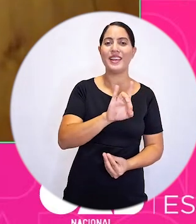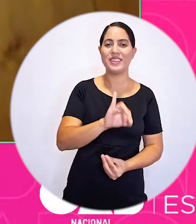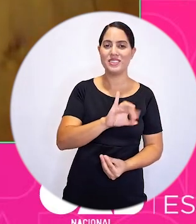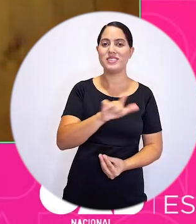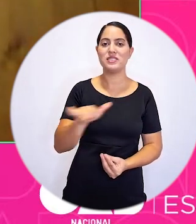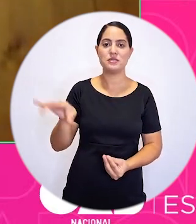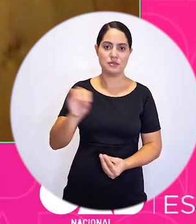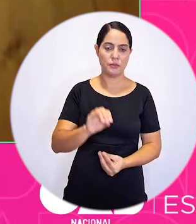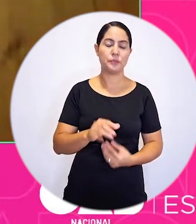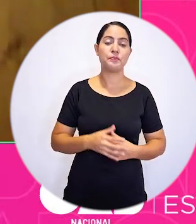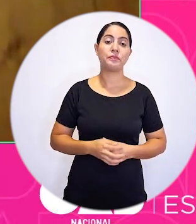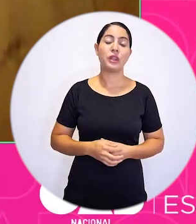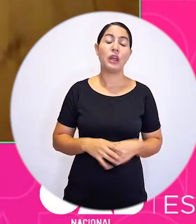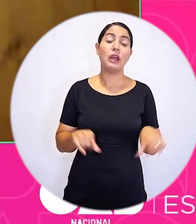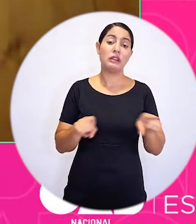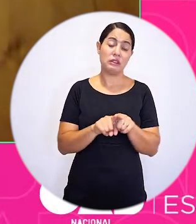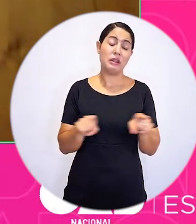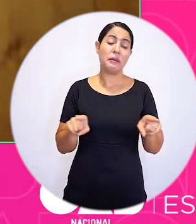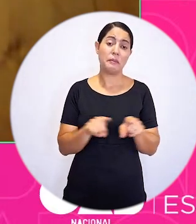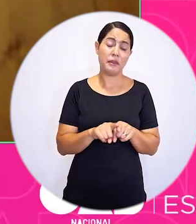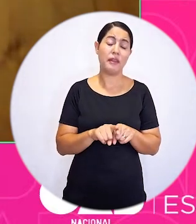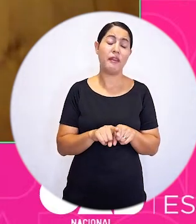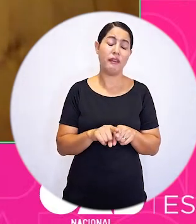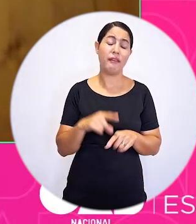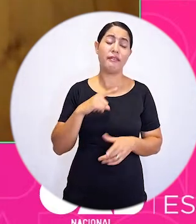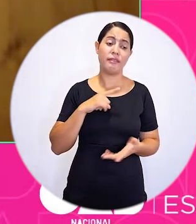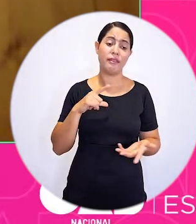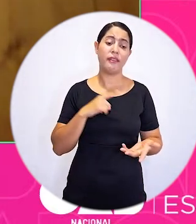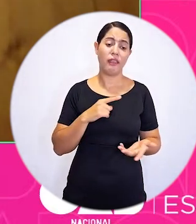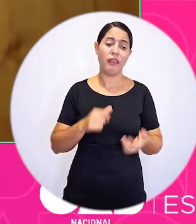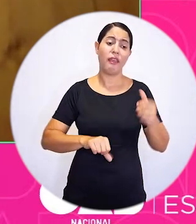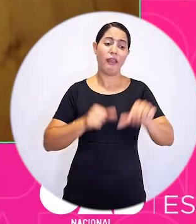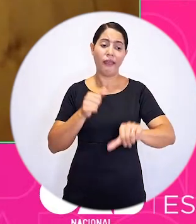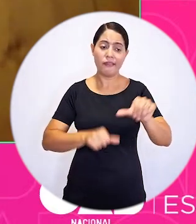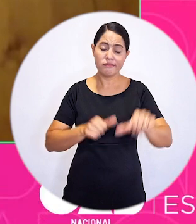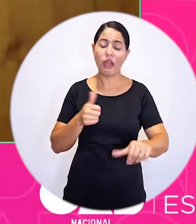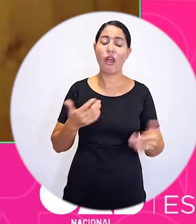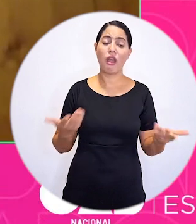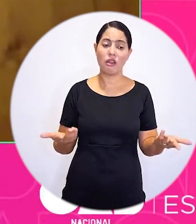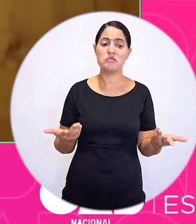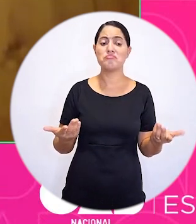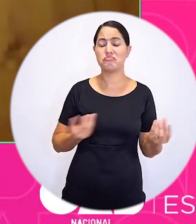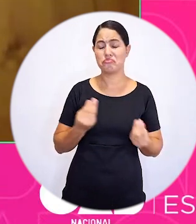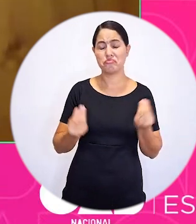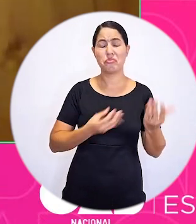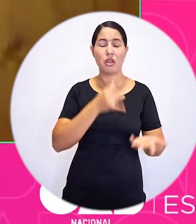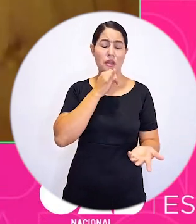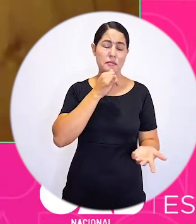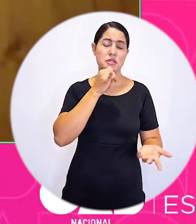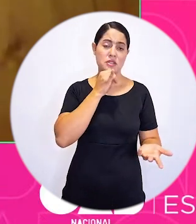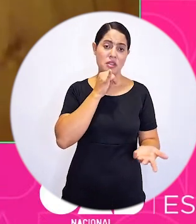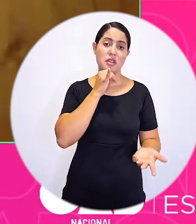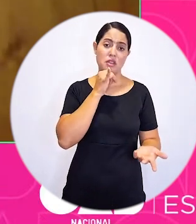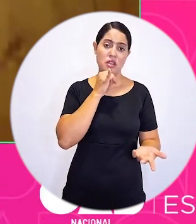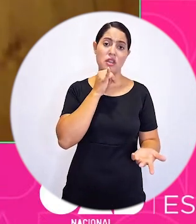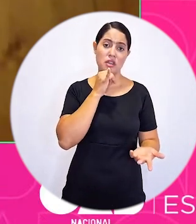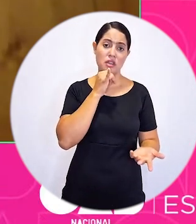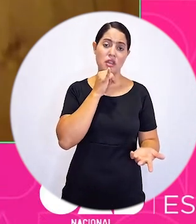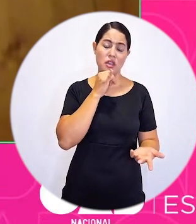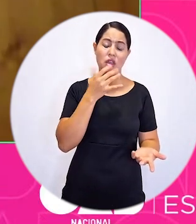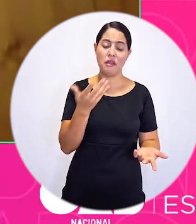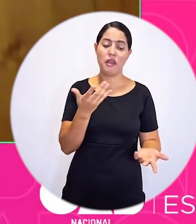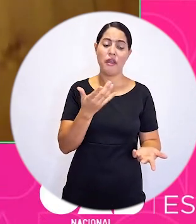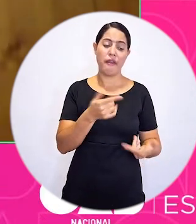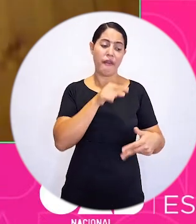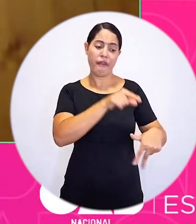mais na advocacia de massa, como muito provavelmente aquele